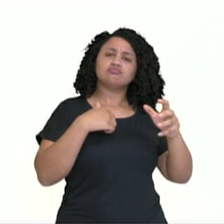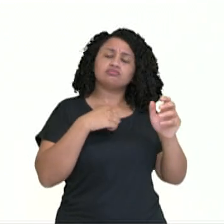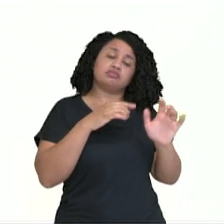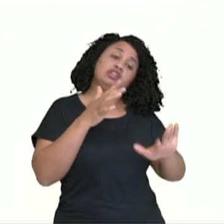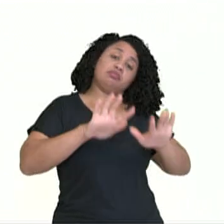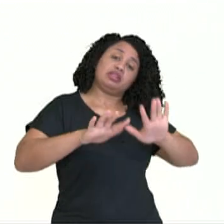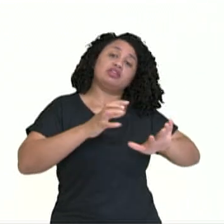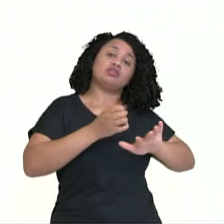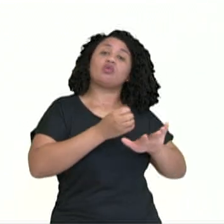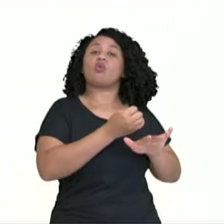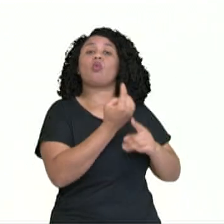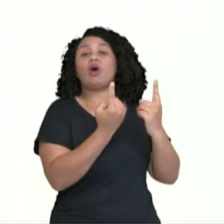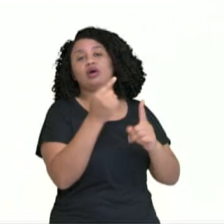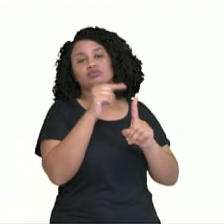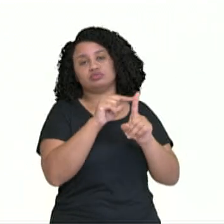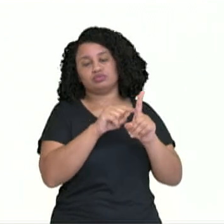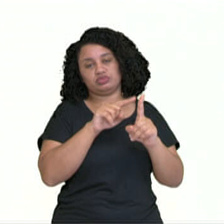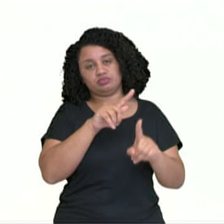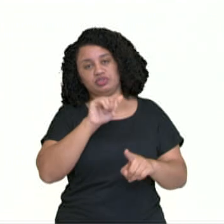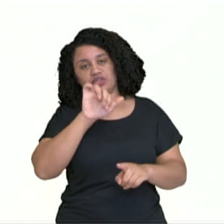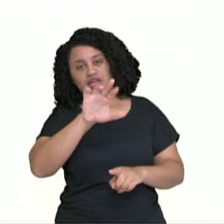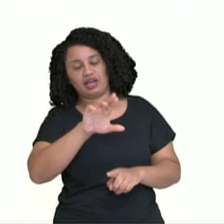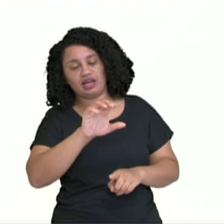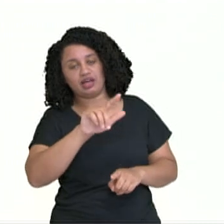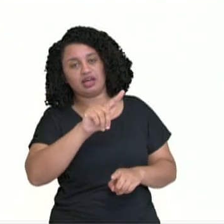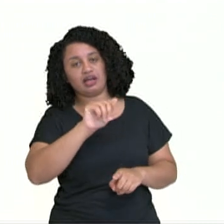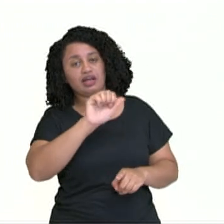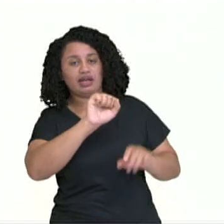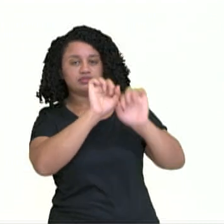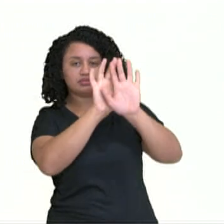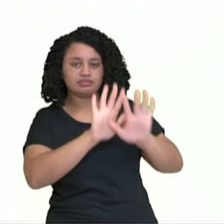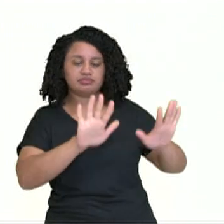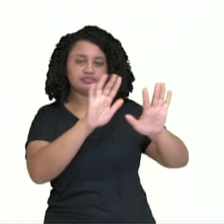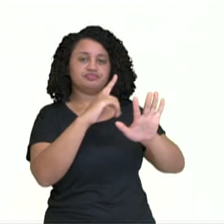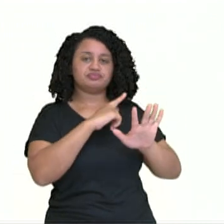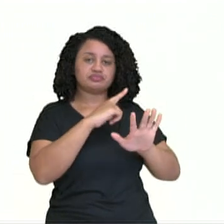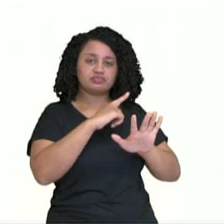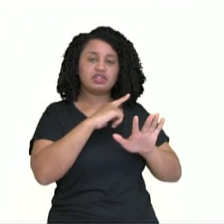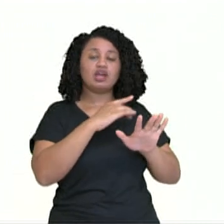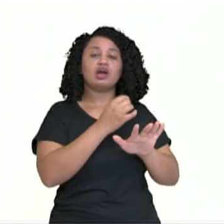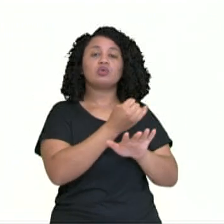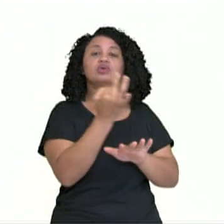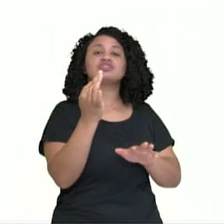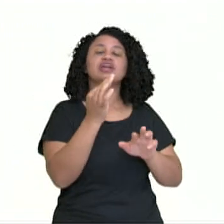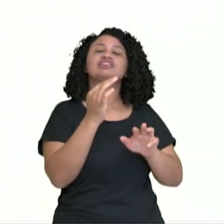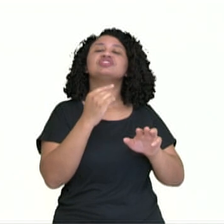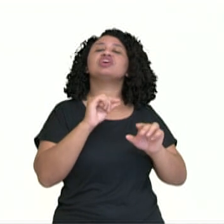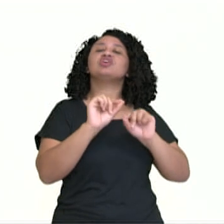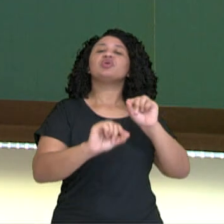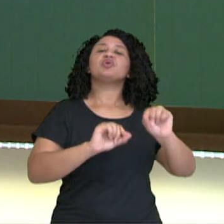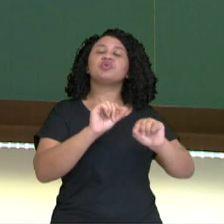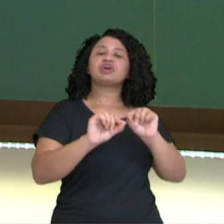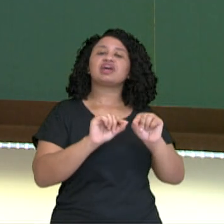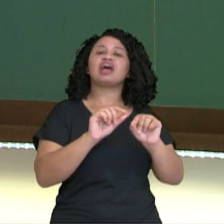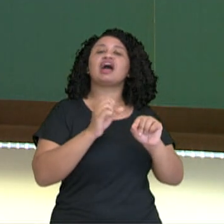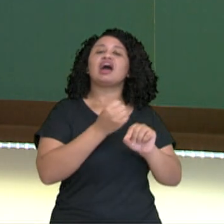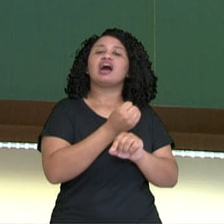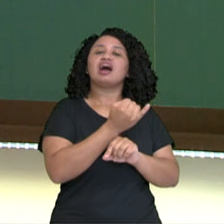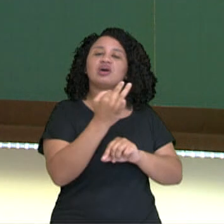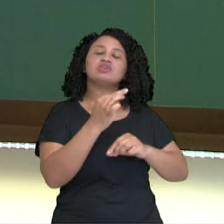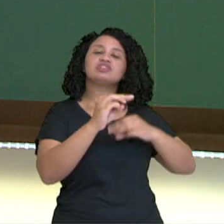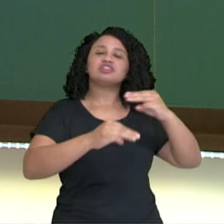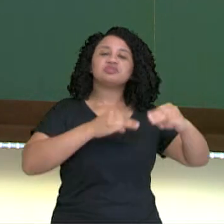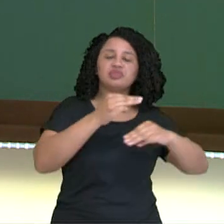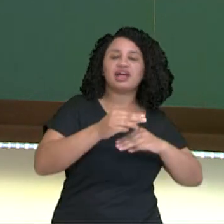o gás, o número de moléculas ocupadas será sempre o mesmo, ok? E ainda,